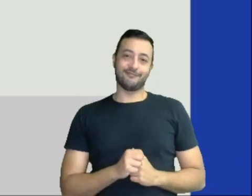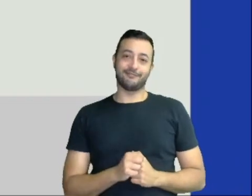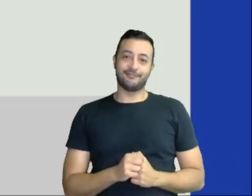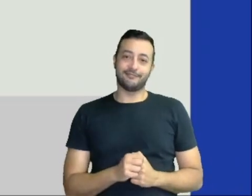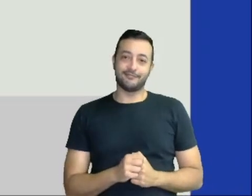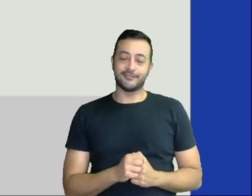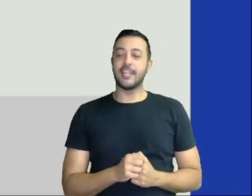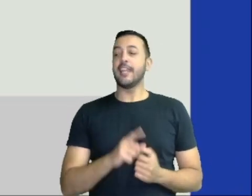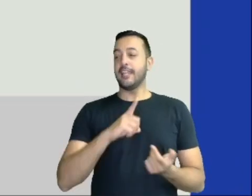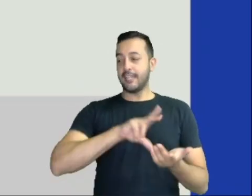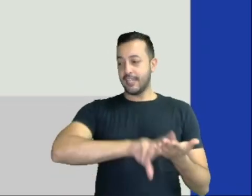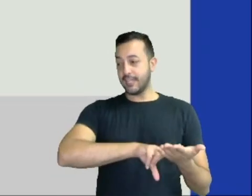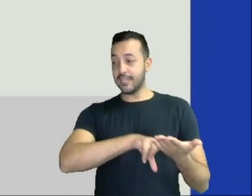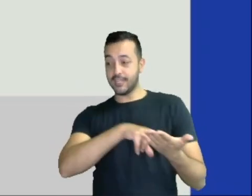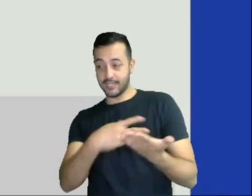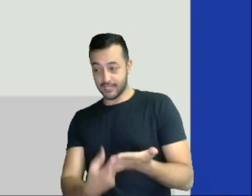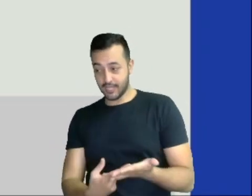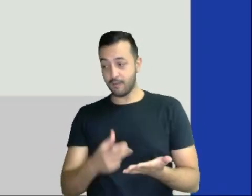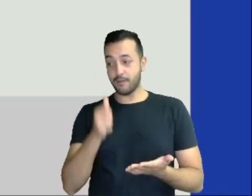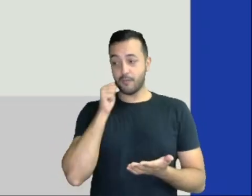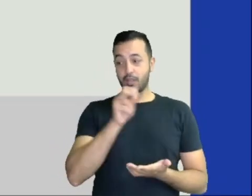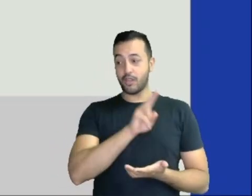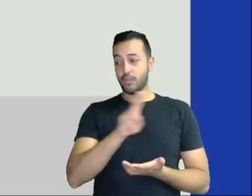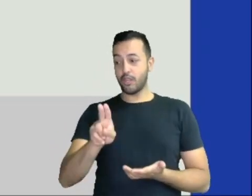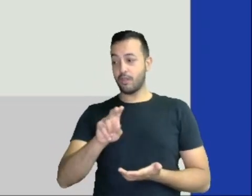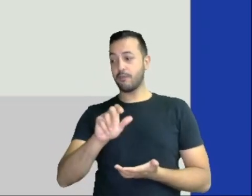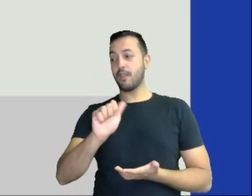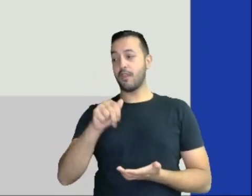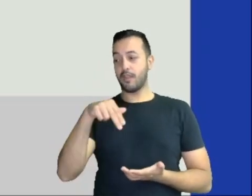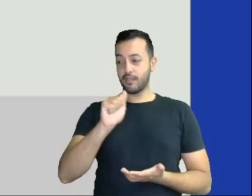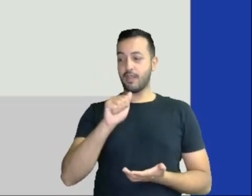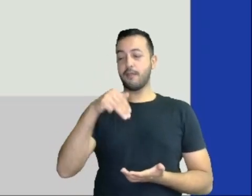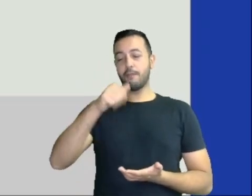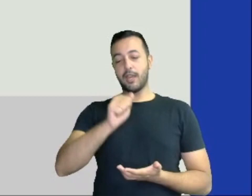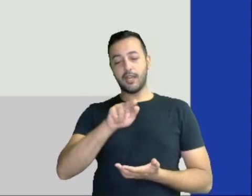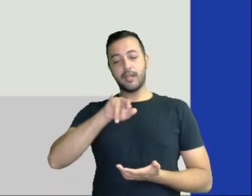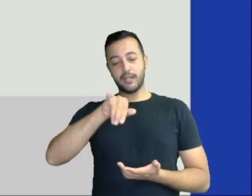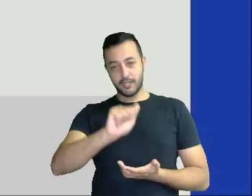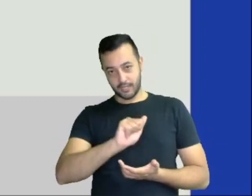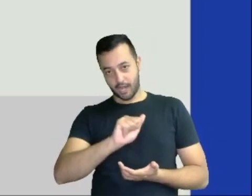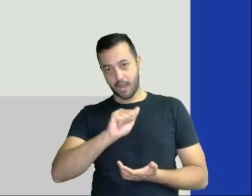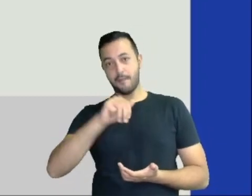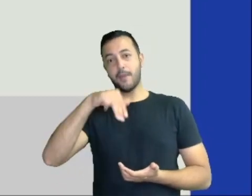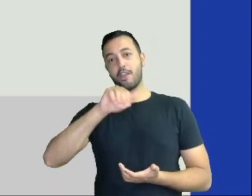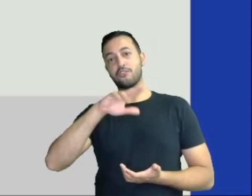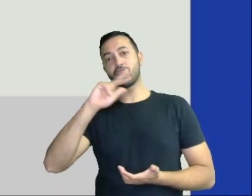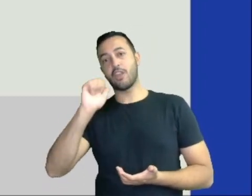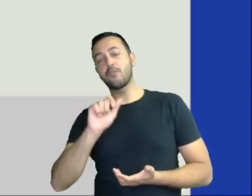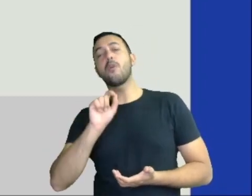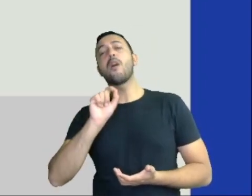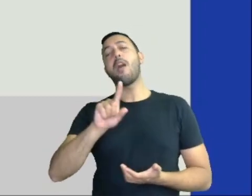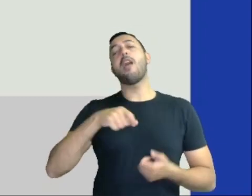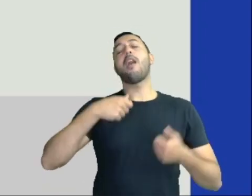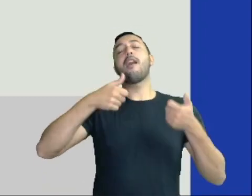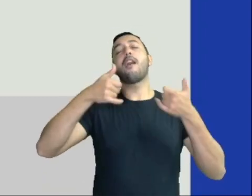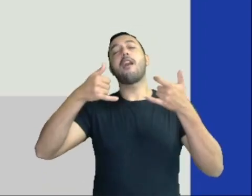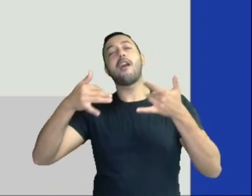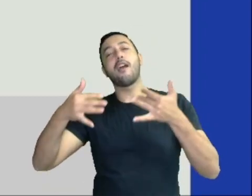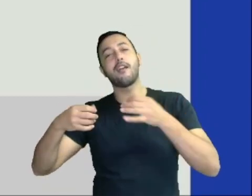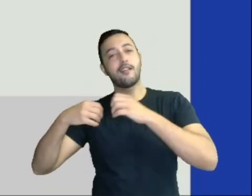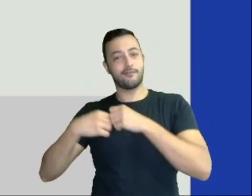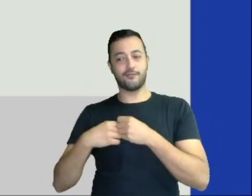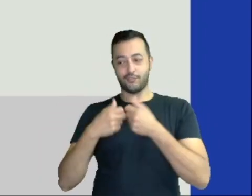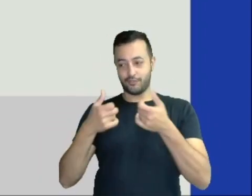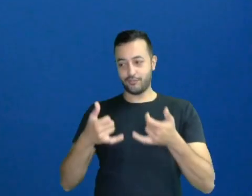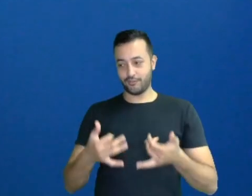Quem traduziu essa história foi Ana Maria Machado né e é um conto de esperteza no